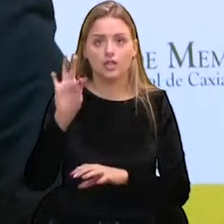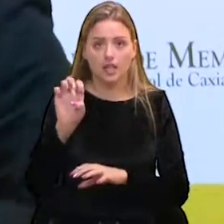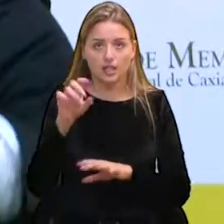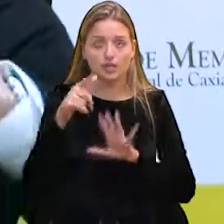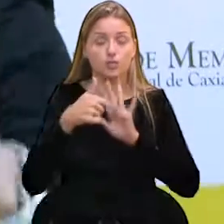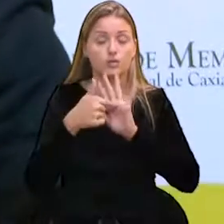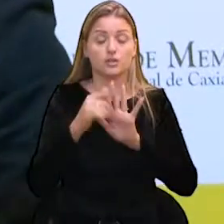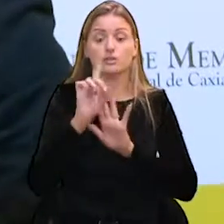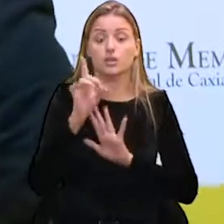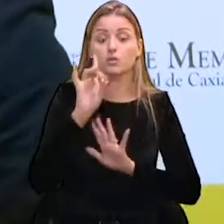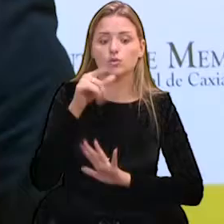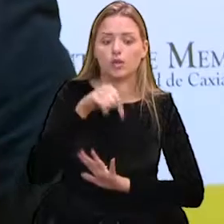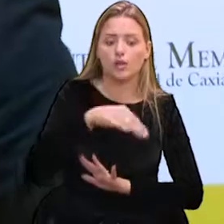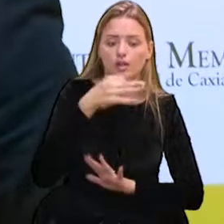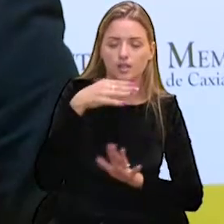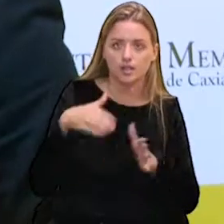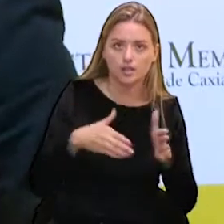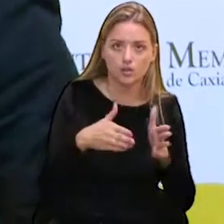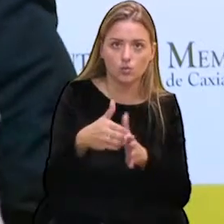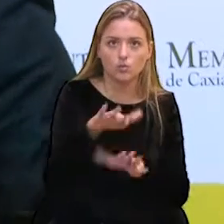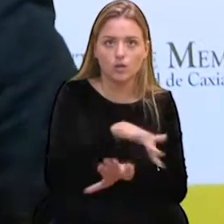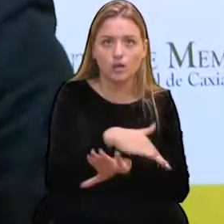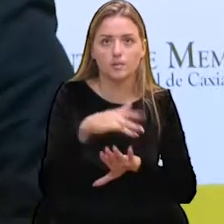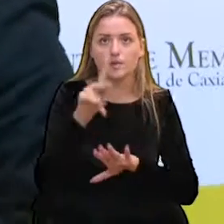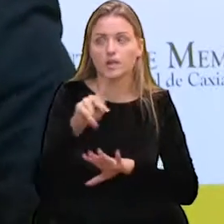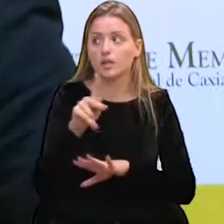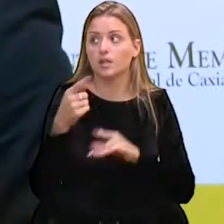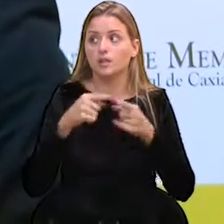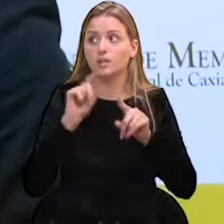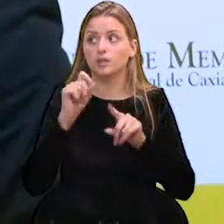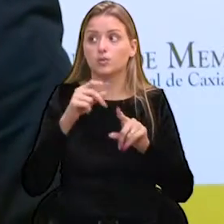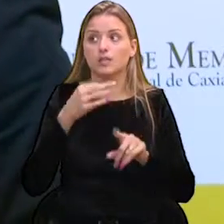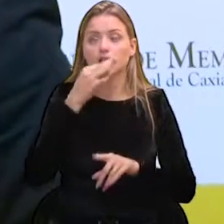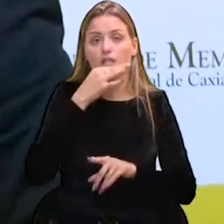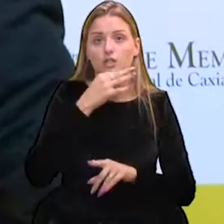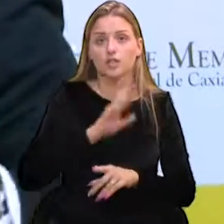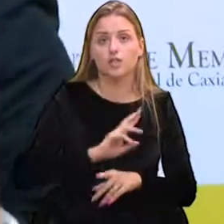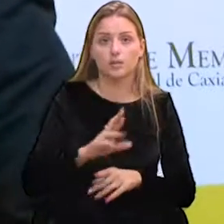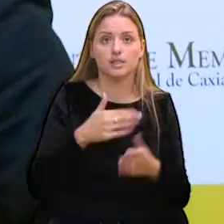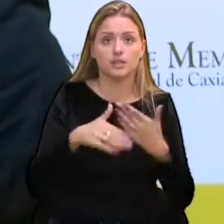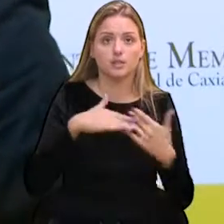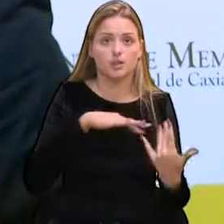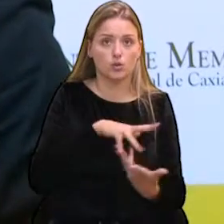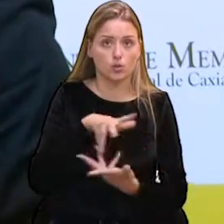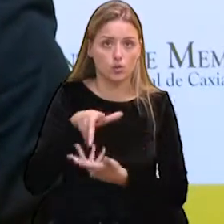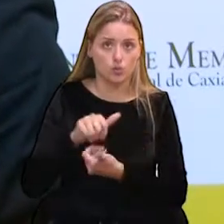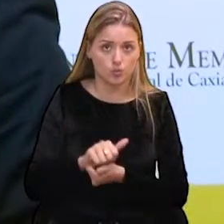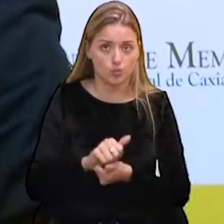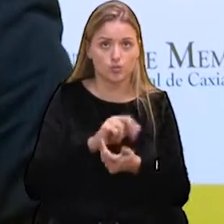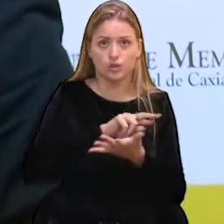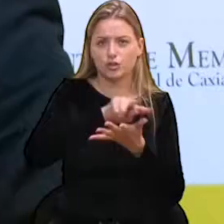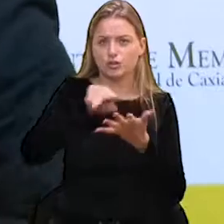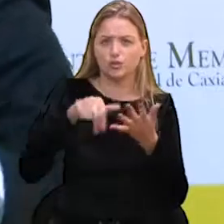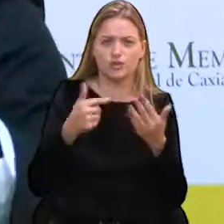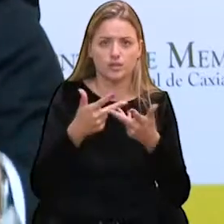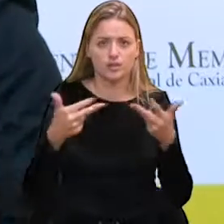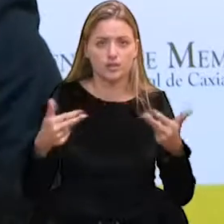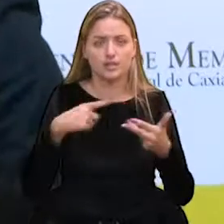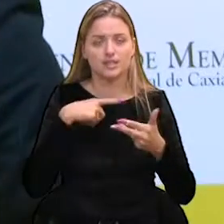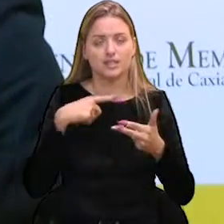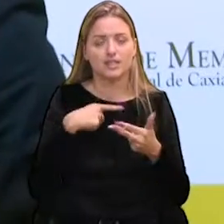desse roteiro, mas do que representa Caxias do Sul para o país, para o mundo, em termos dessa diversidade que nós temos aqui,